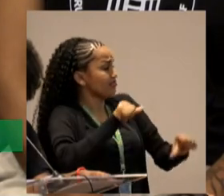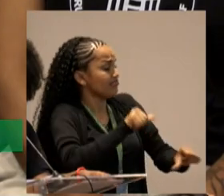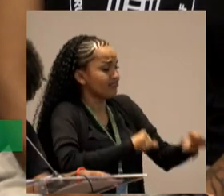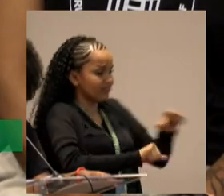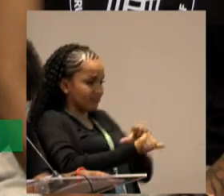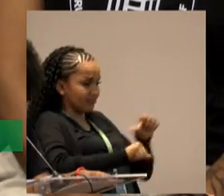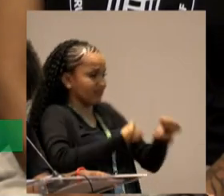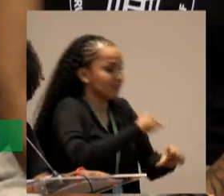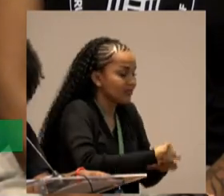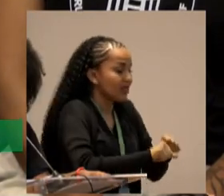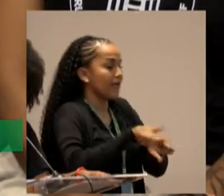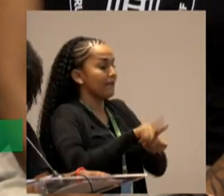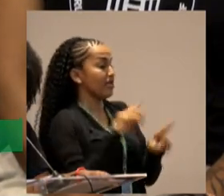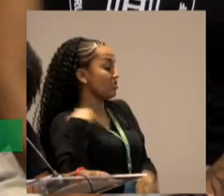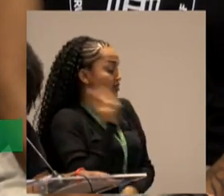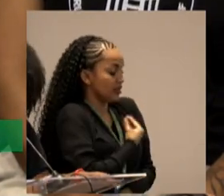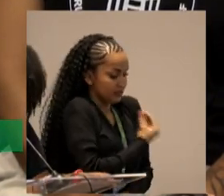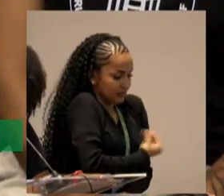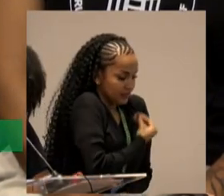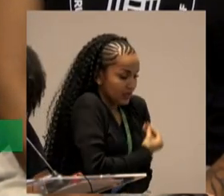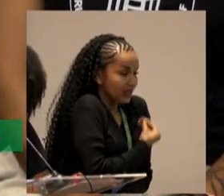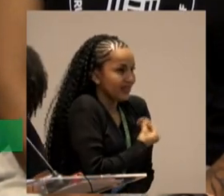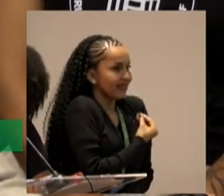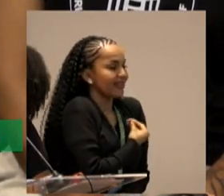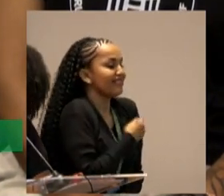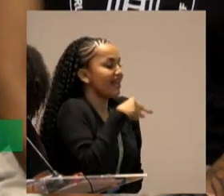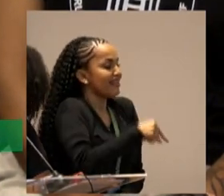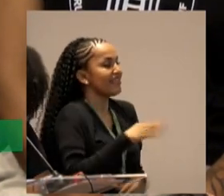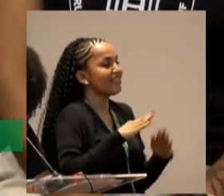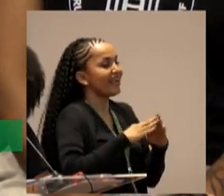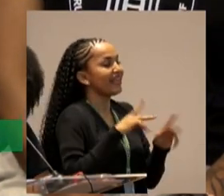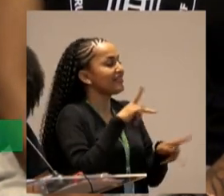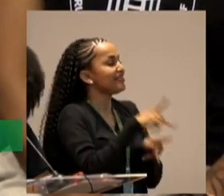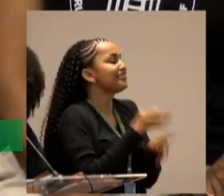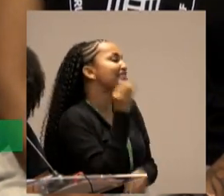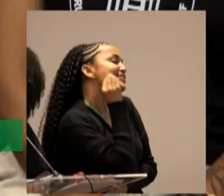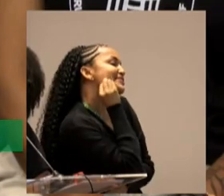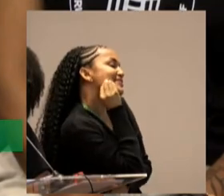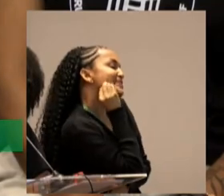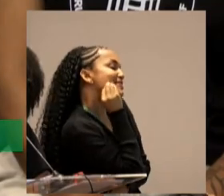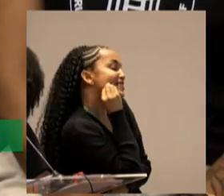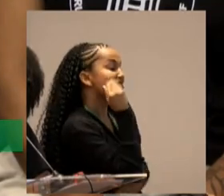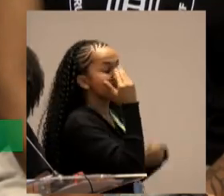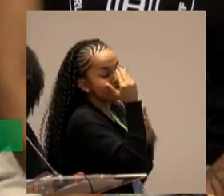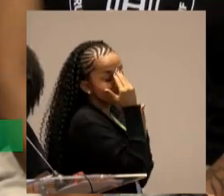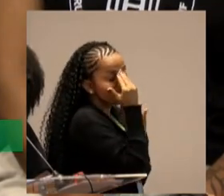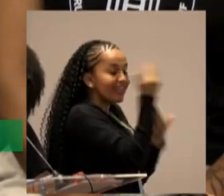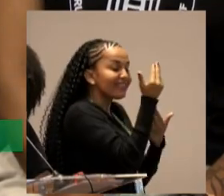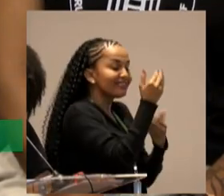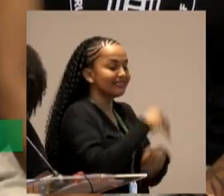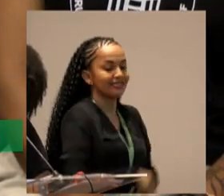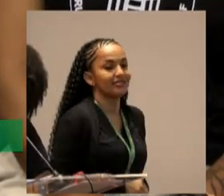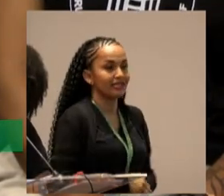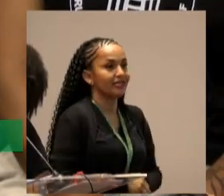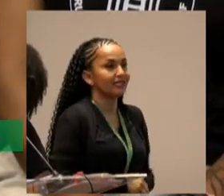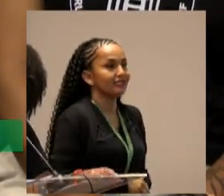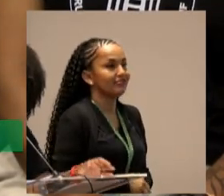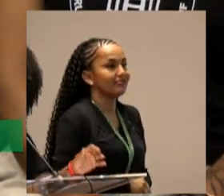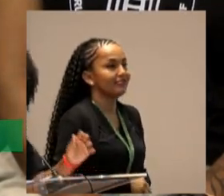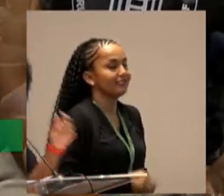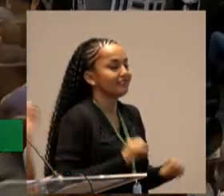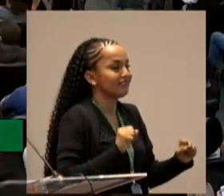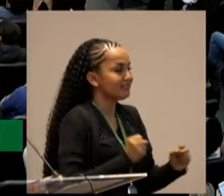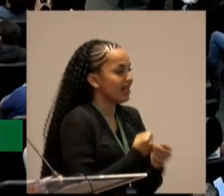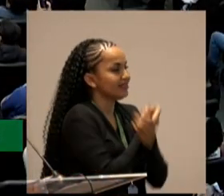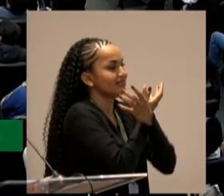espiralar. Mas a gente está aqui, na Casa do Povo, tentando. Muito obrigada. Axé para todos